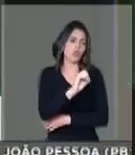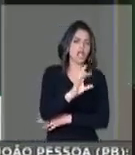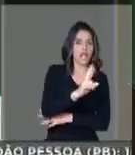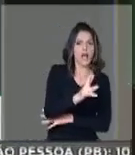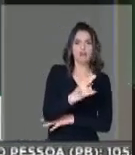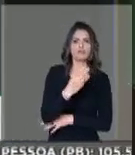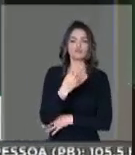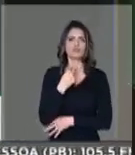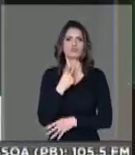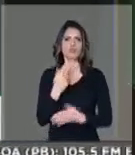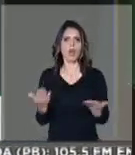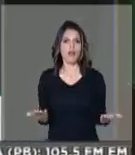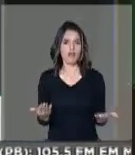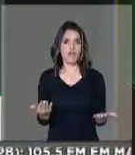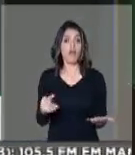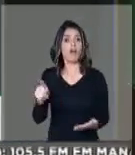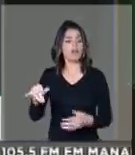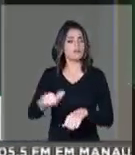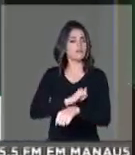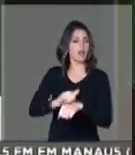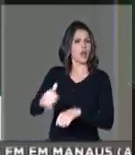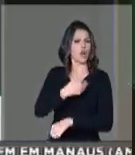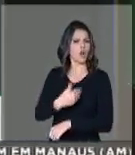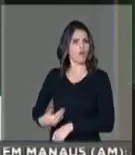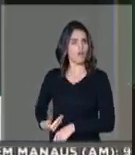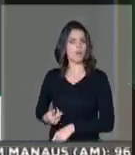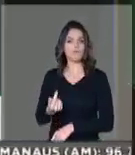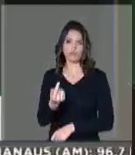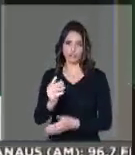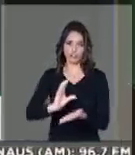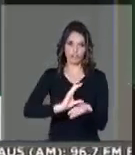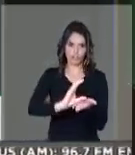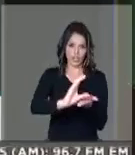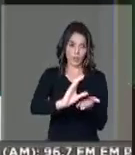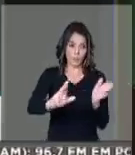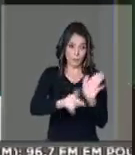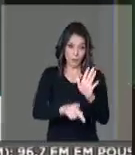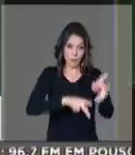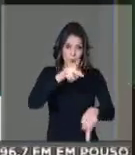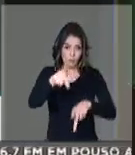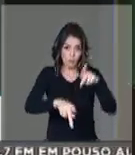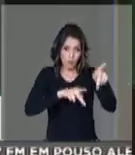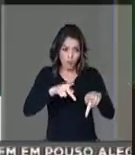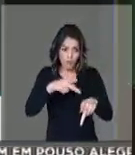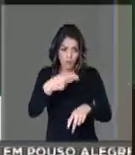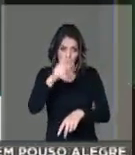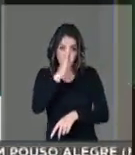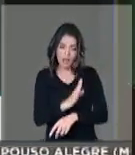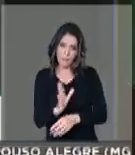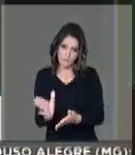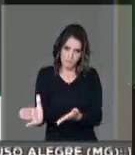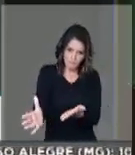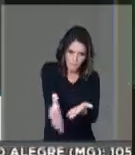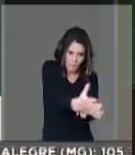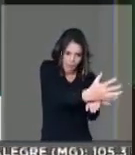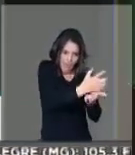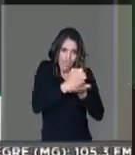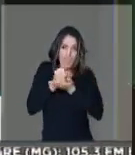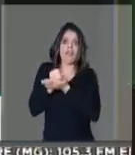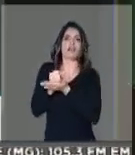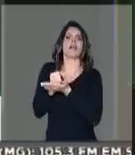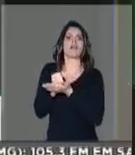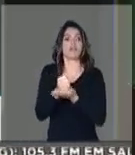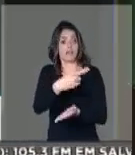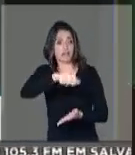é usar o dinheiro público, ou seja, o dinheiro do povo brasileiro, desse que está sendo massacrado pela perda